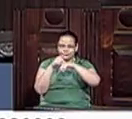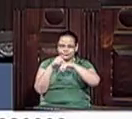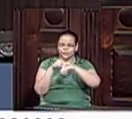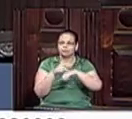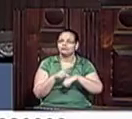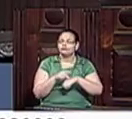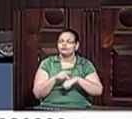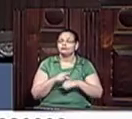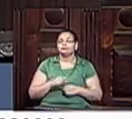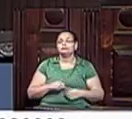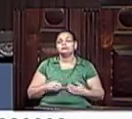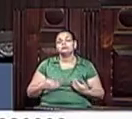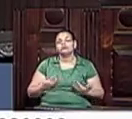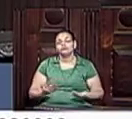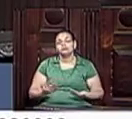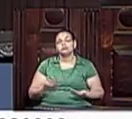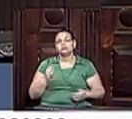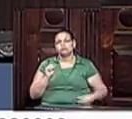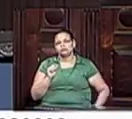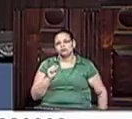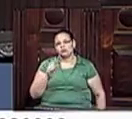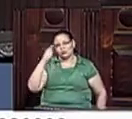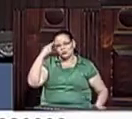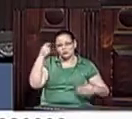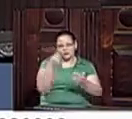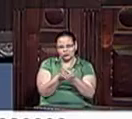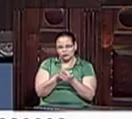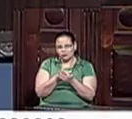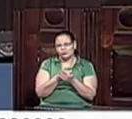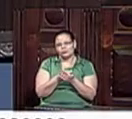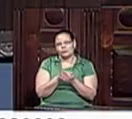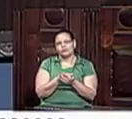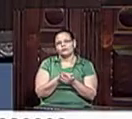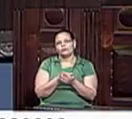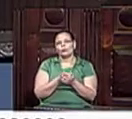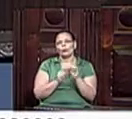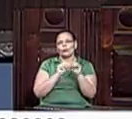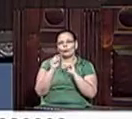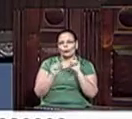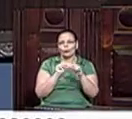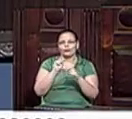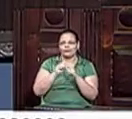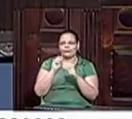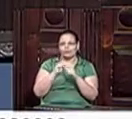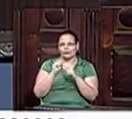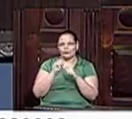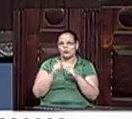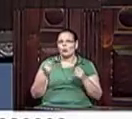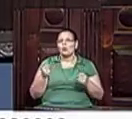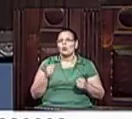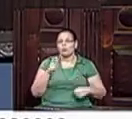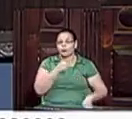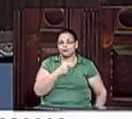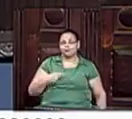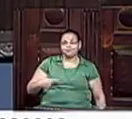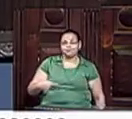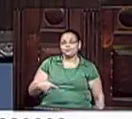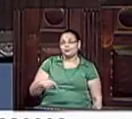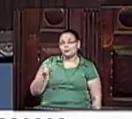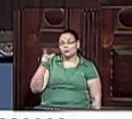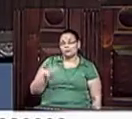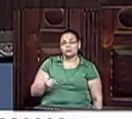ao ponto de decidirem o que fazem os presidentes